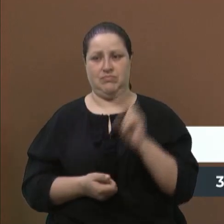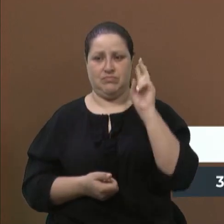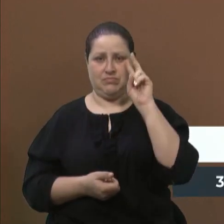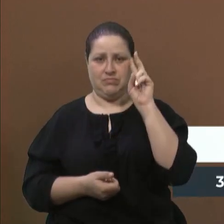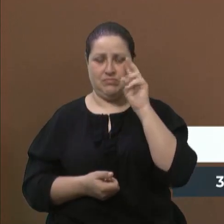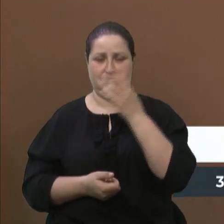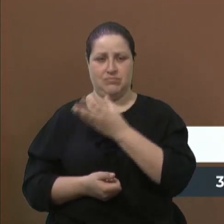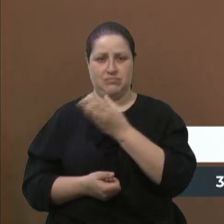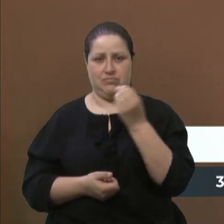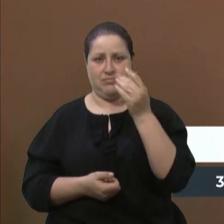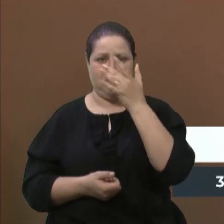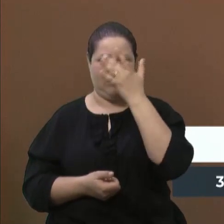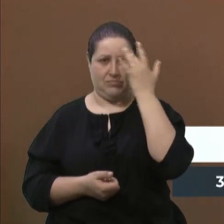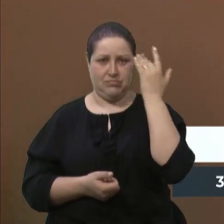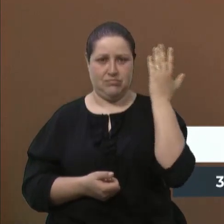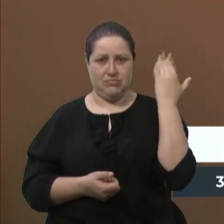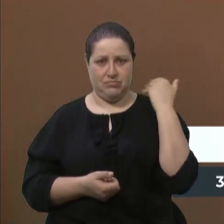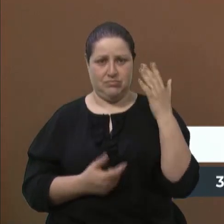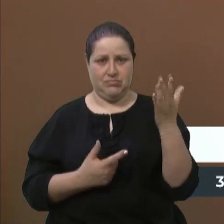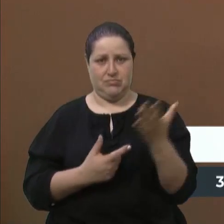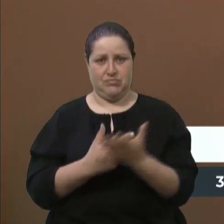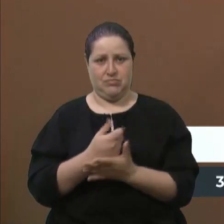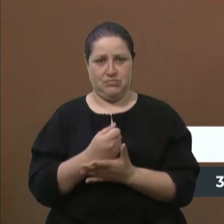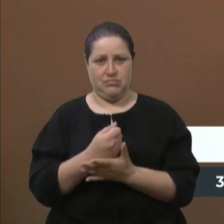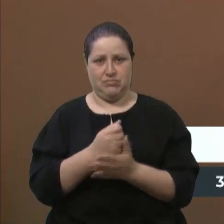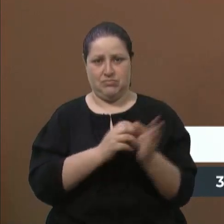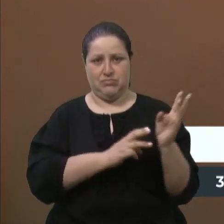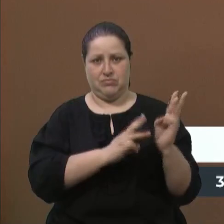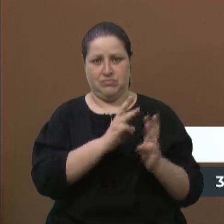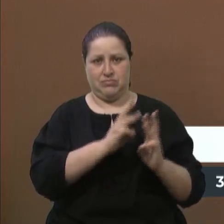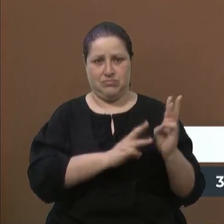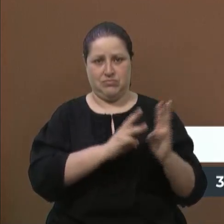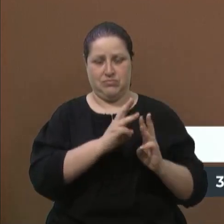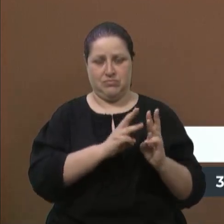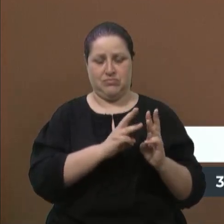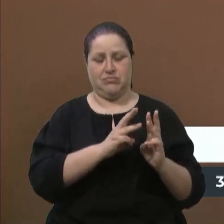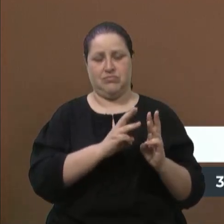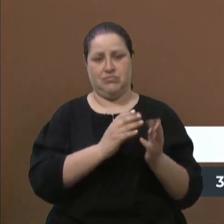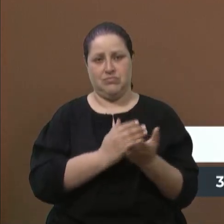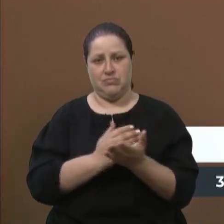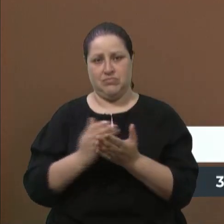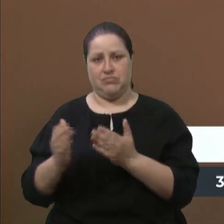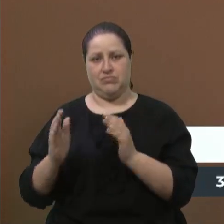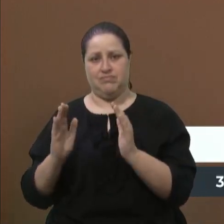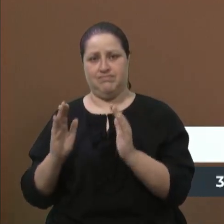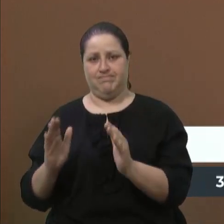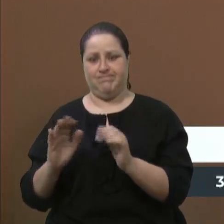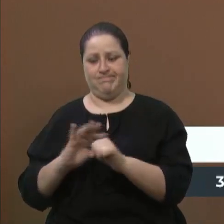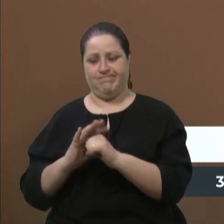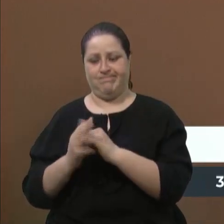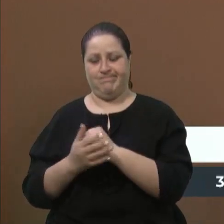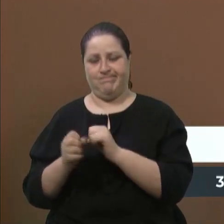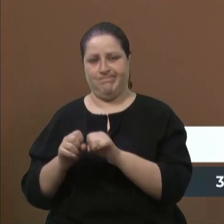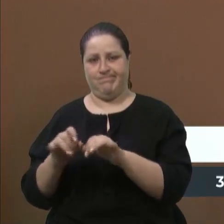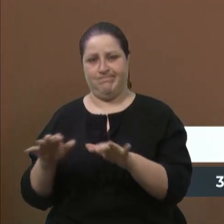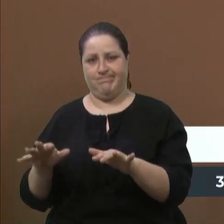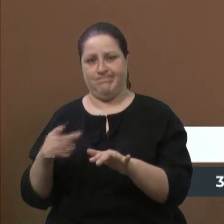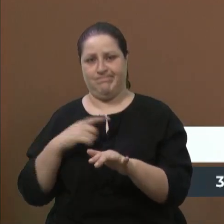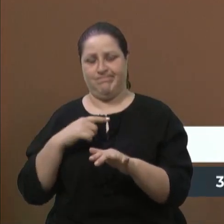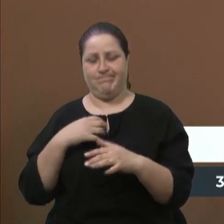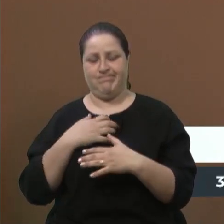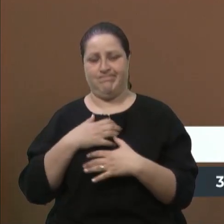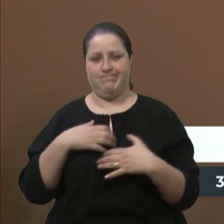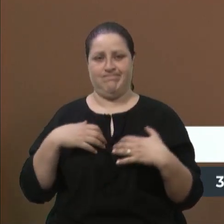pessoas tinham comprado as suas Vans e logo que deu a pandemia estavam em desespero porque não sabiam